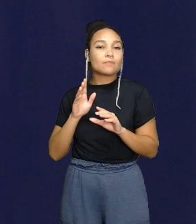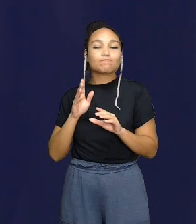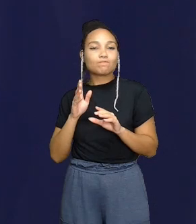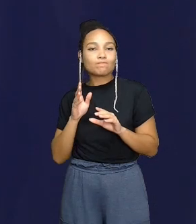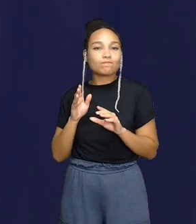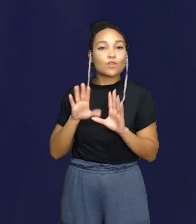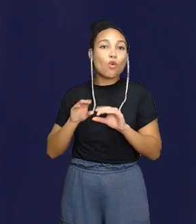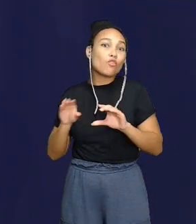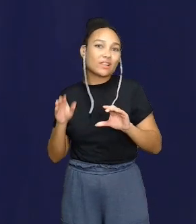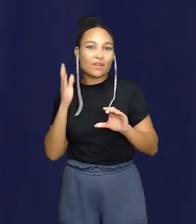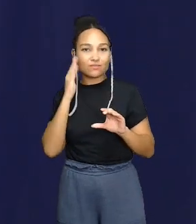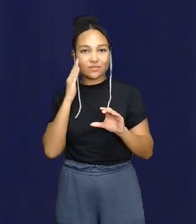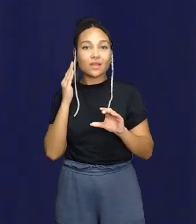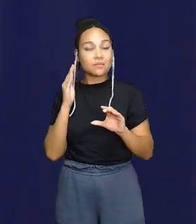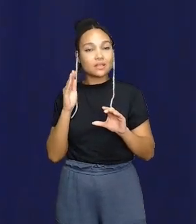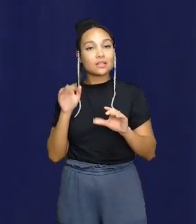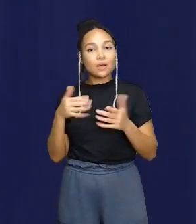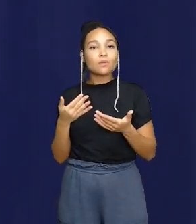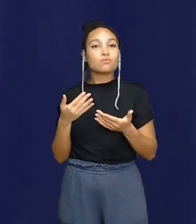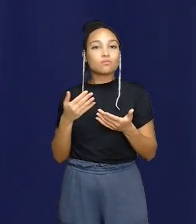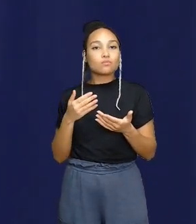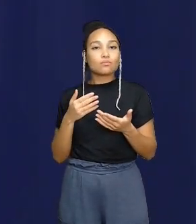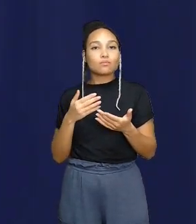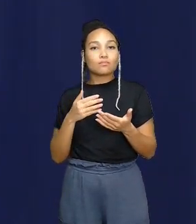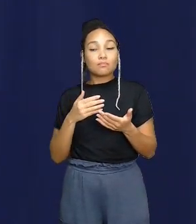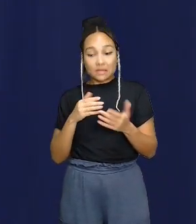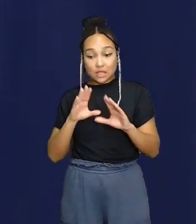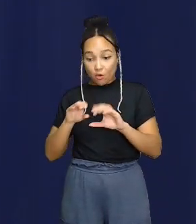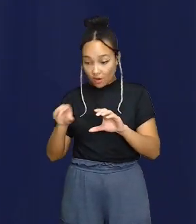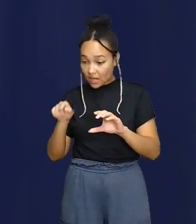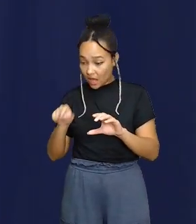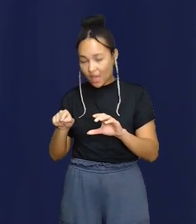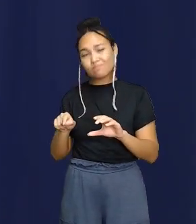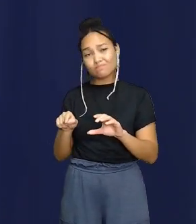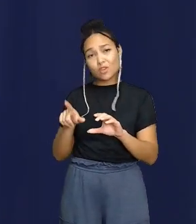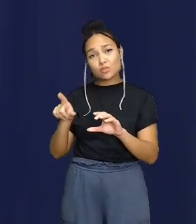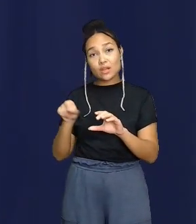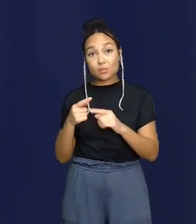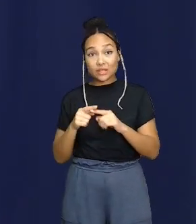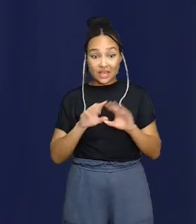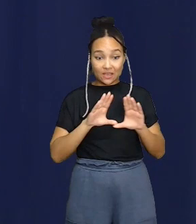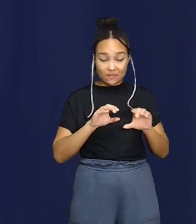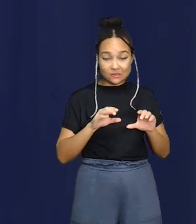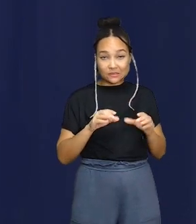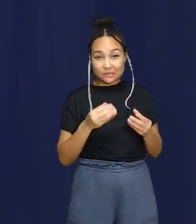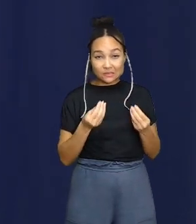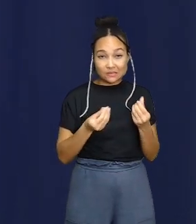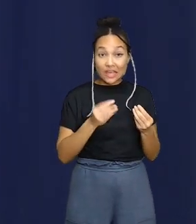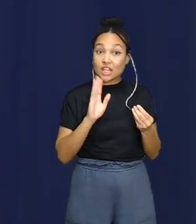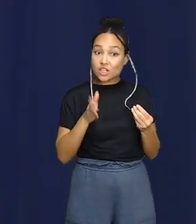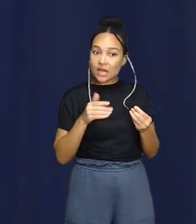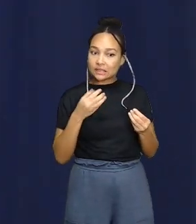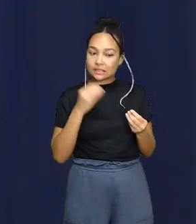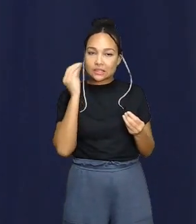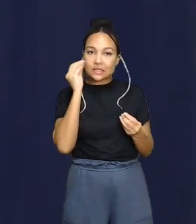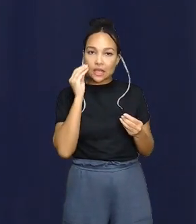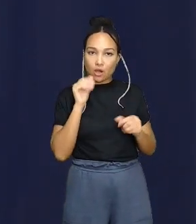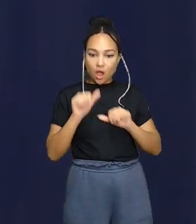ele vai ficar o menos desconfortável possível, porque desconfortável ele já está tentando mudar a sua realidade